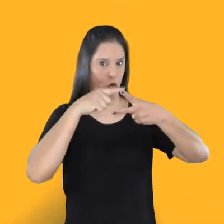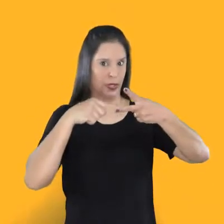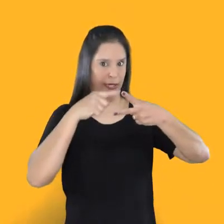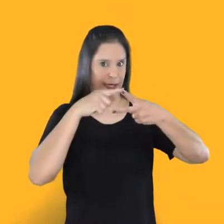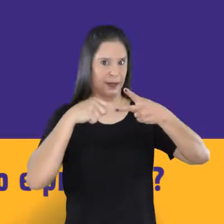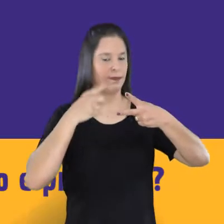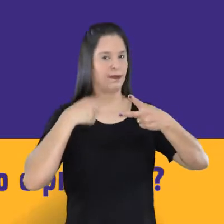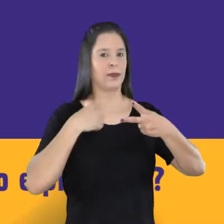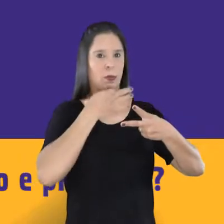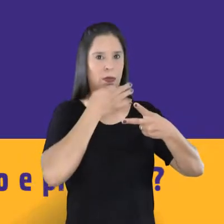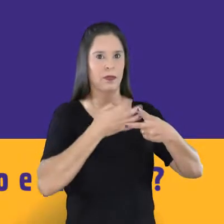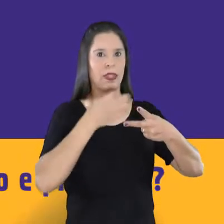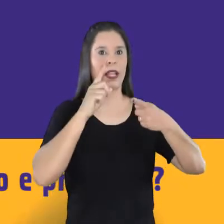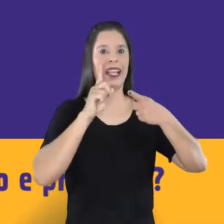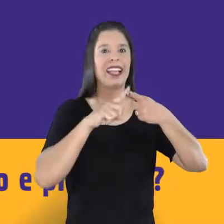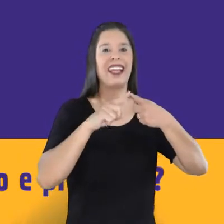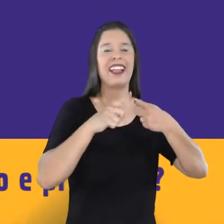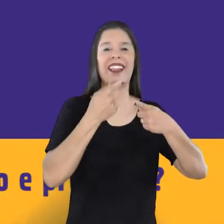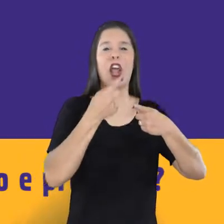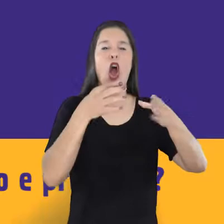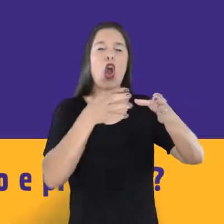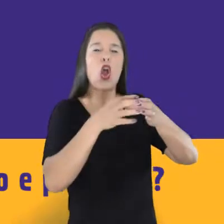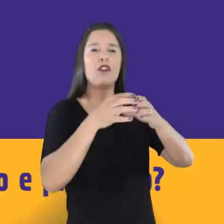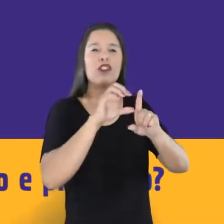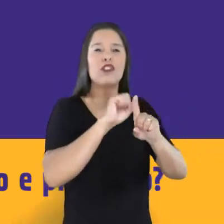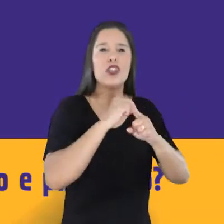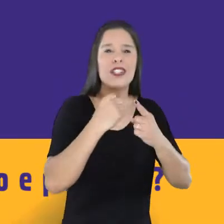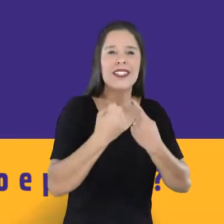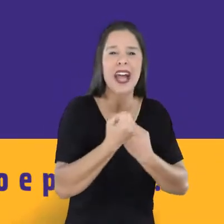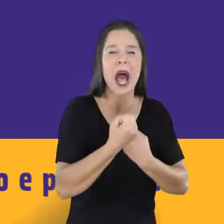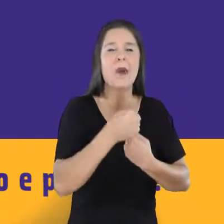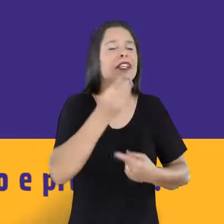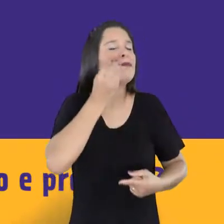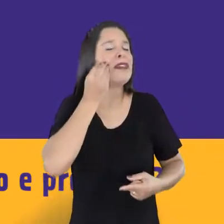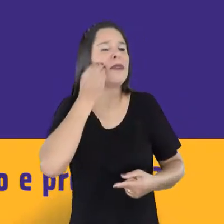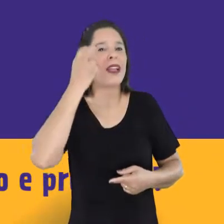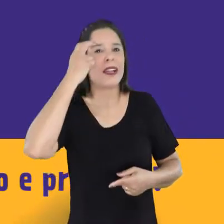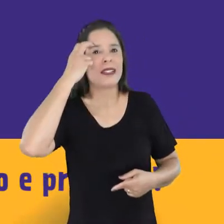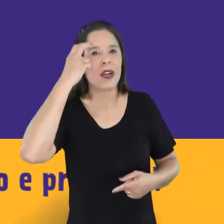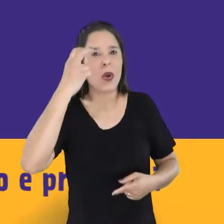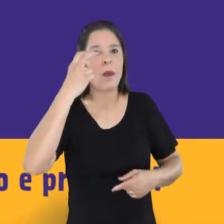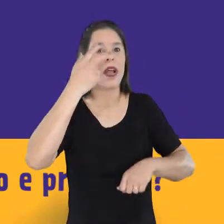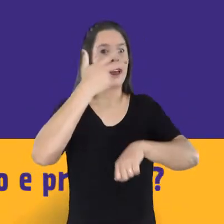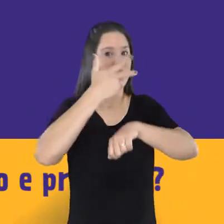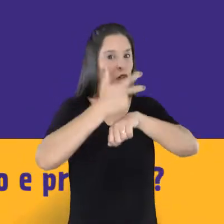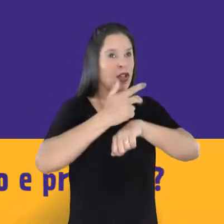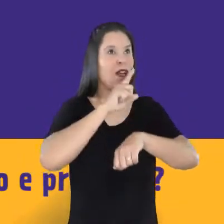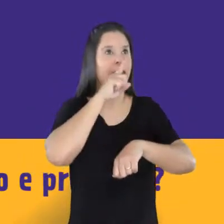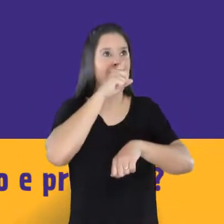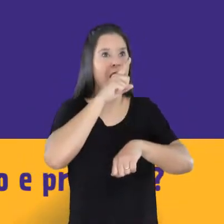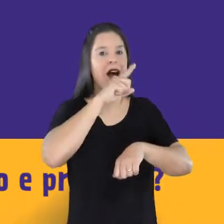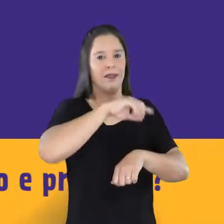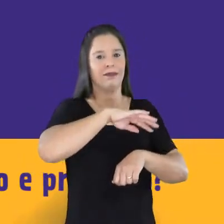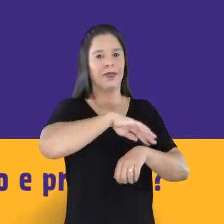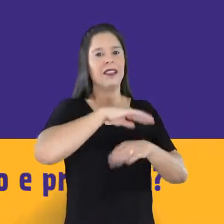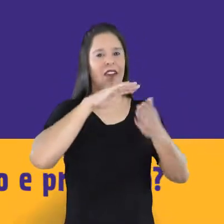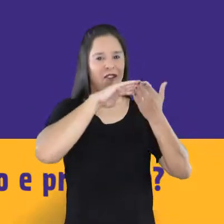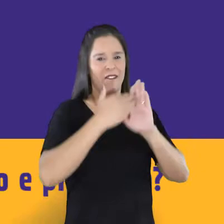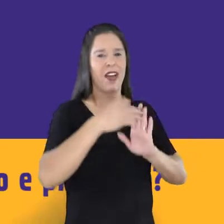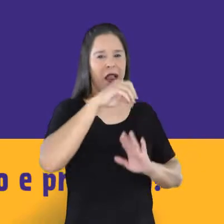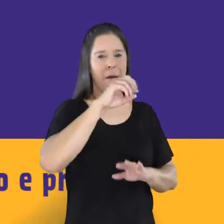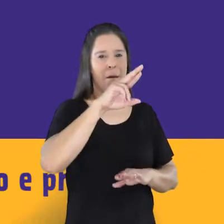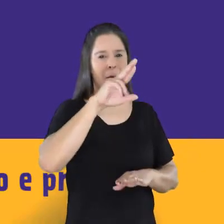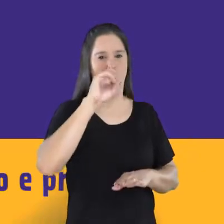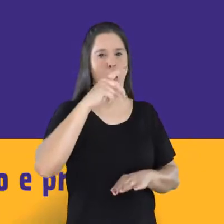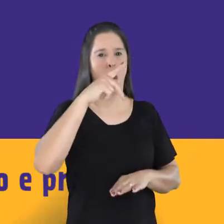ele enfrenta? No nosso caso, os desafios que a gente quer solucionar são dois principais. O primeiro é a baixa oferta de